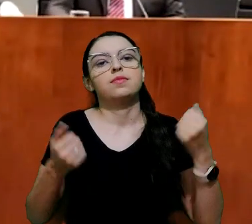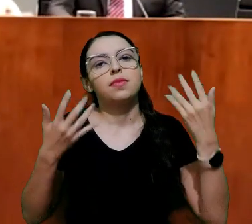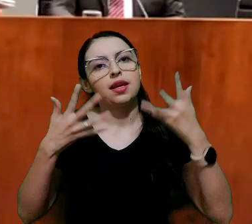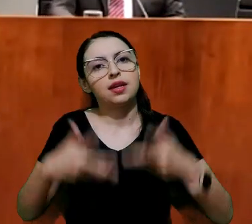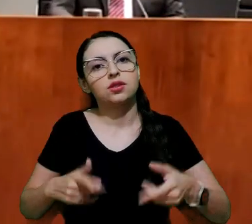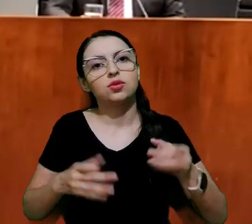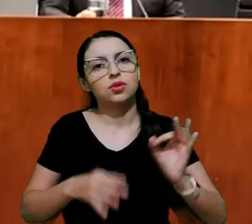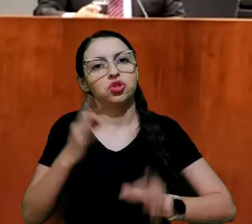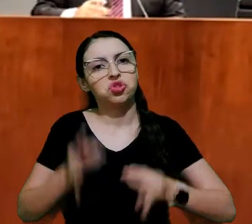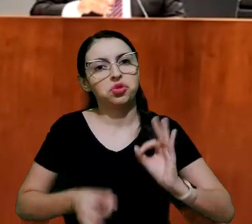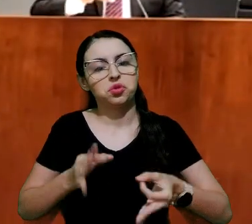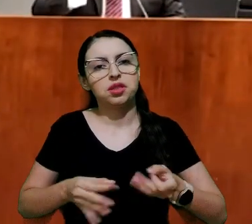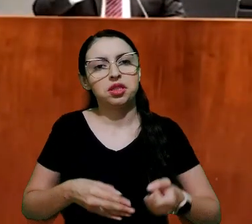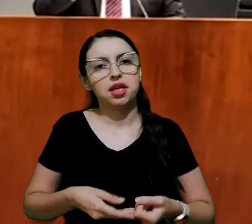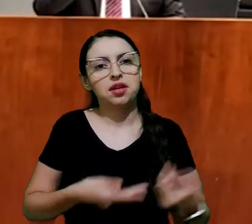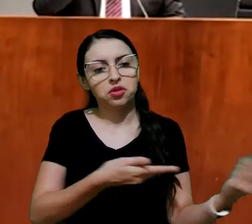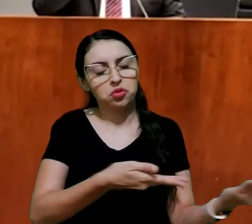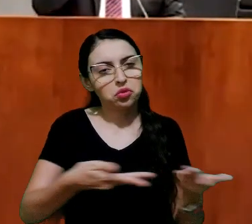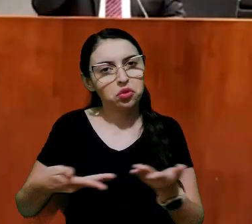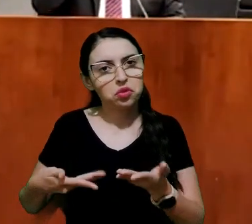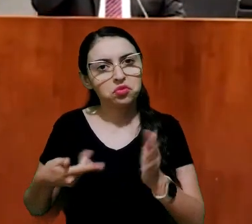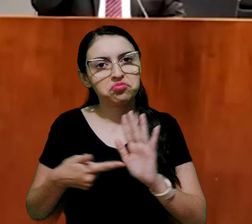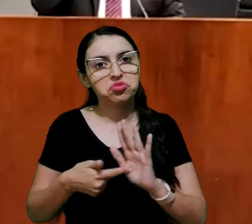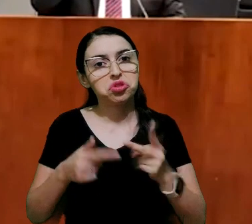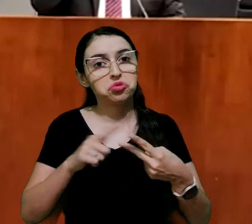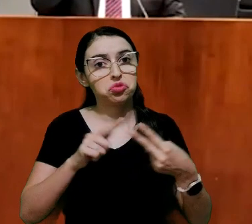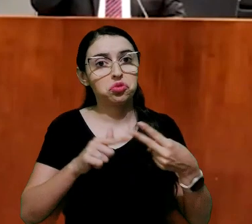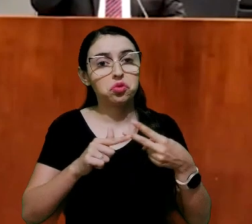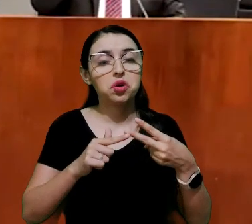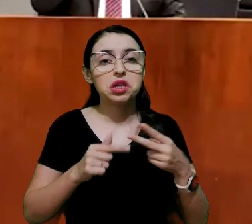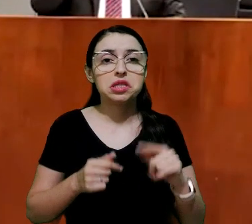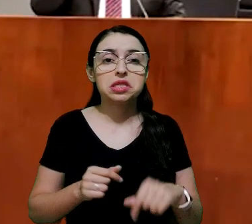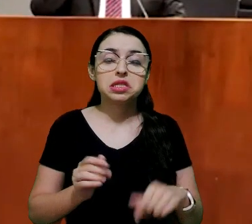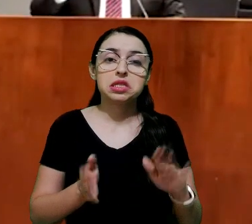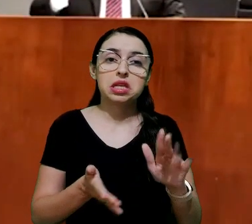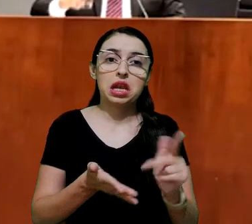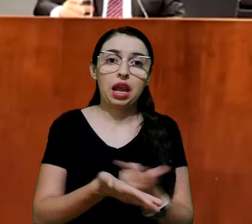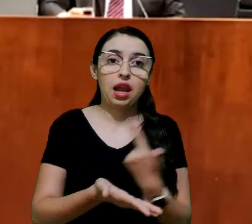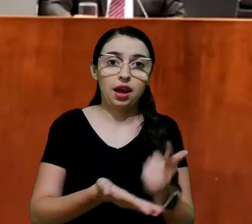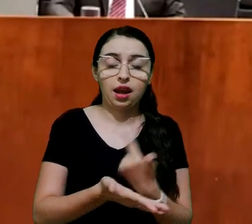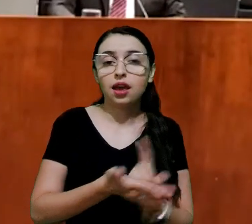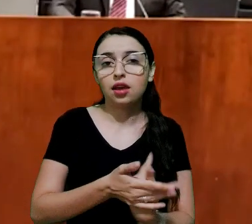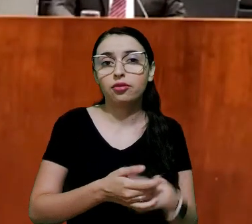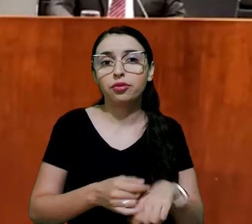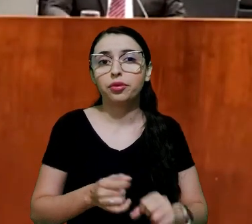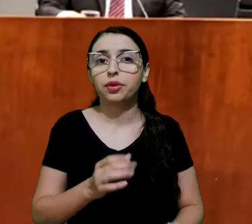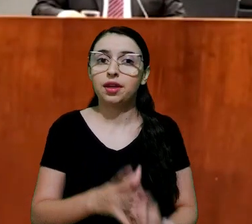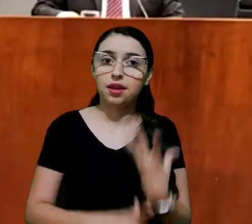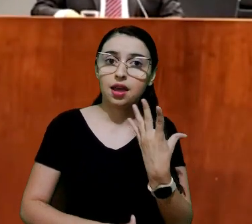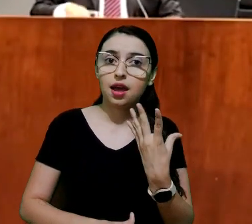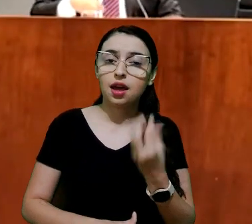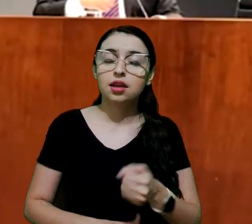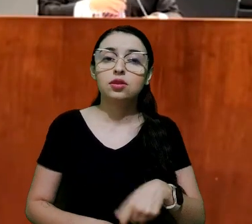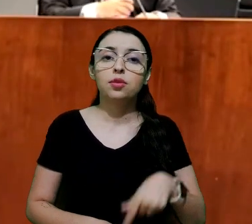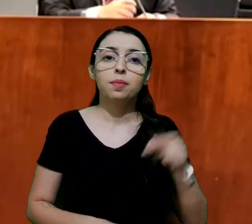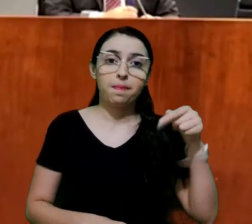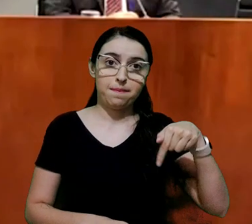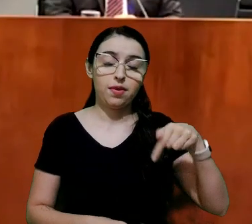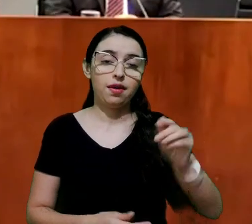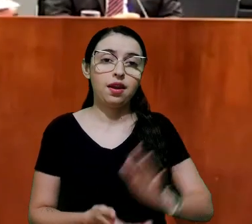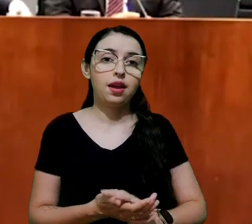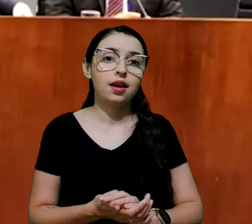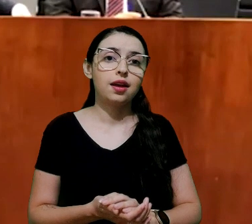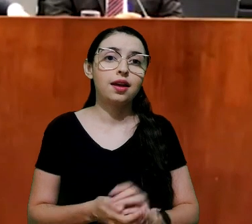trazer aqui 2 exemplares do seu livro Sucessão de Bens no Brasil e no Exterior, um para ser sorteado entre os aqui